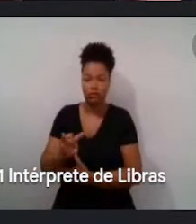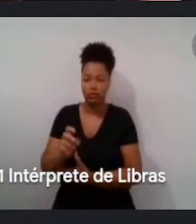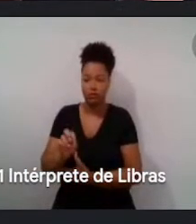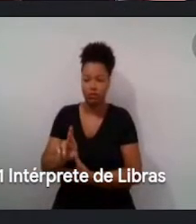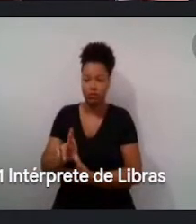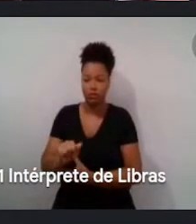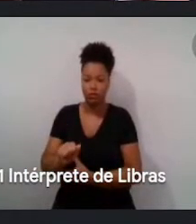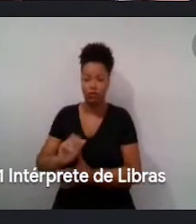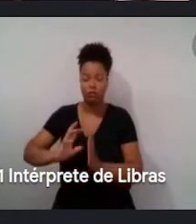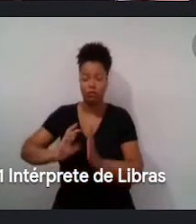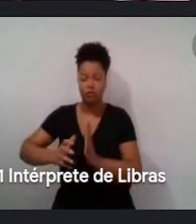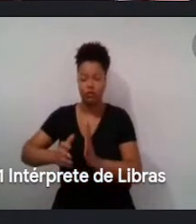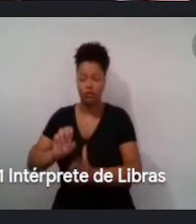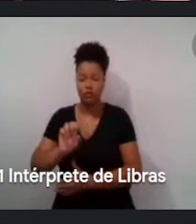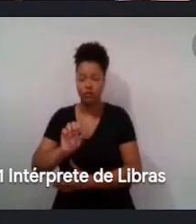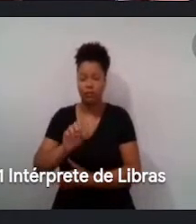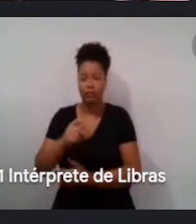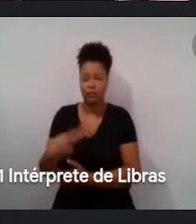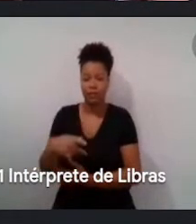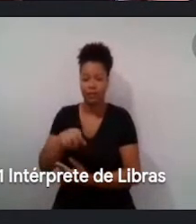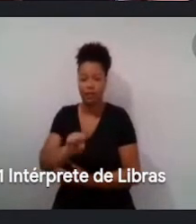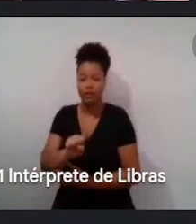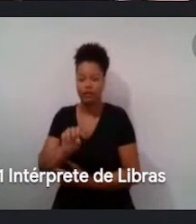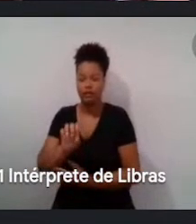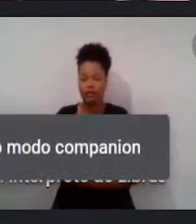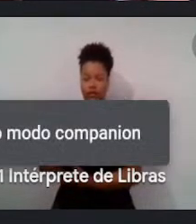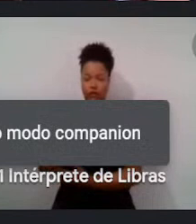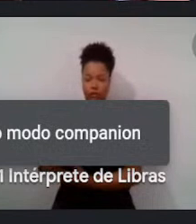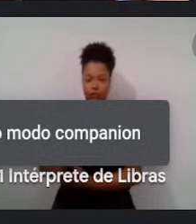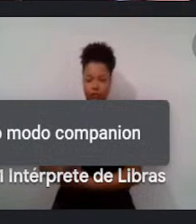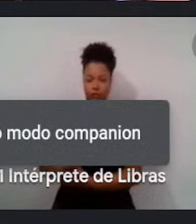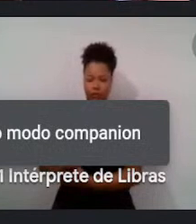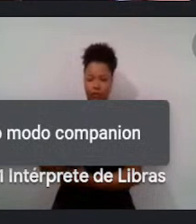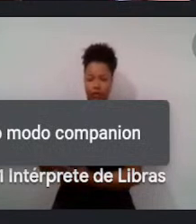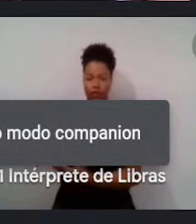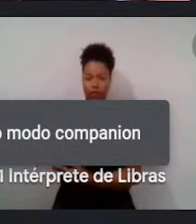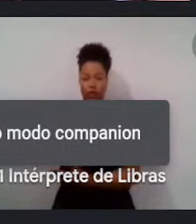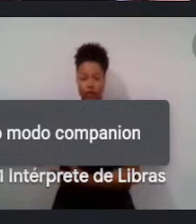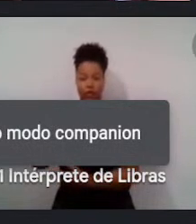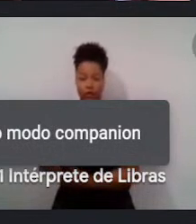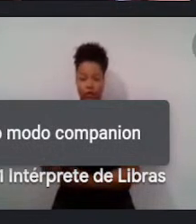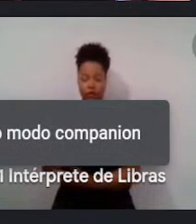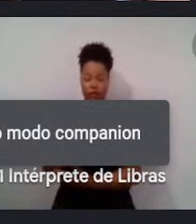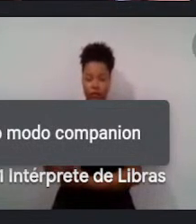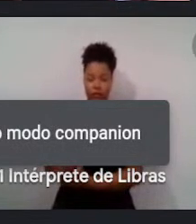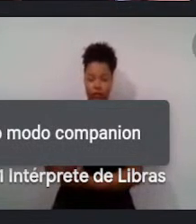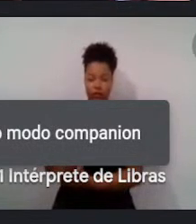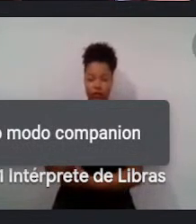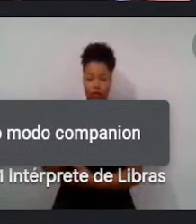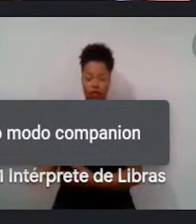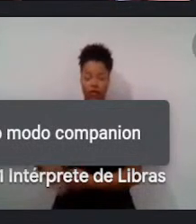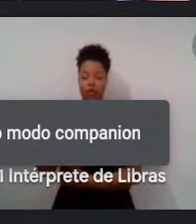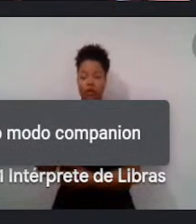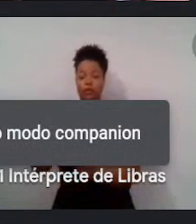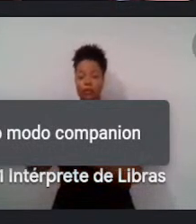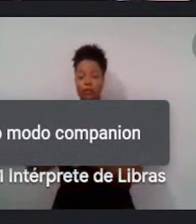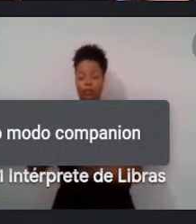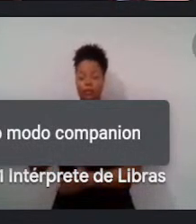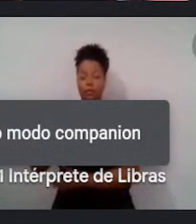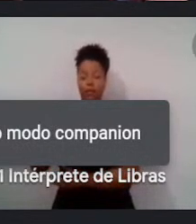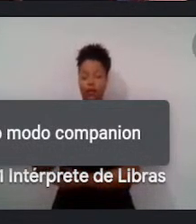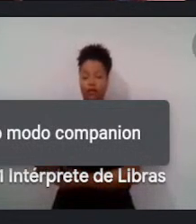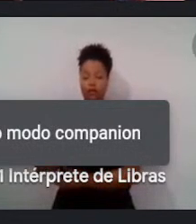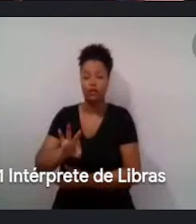Partido PSDB, MDB, Rede, DEM e Patriota e Avante, são os partidos da coligação.